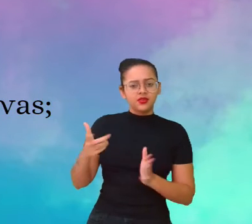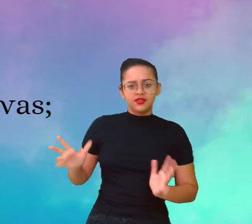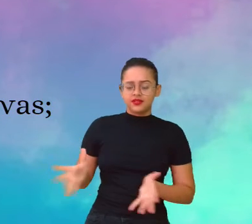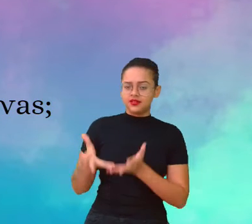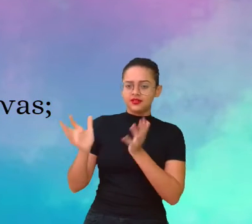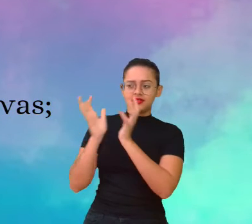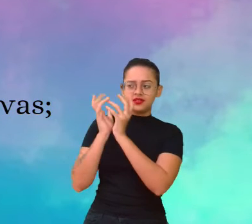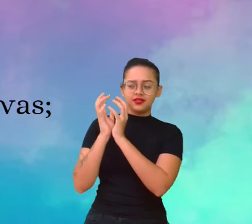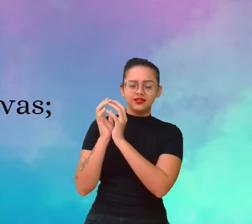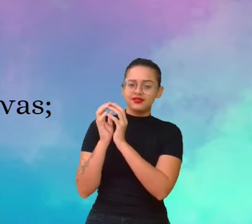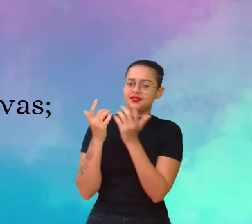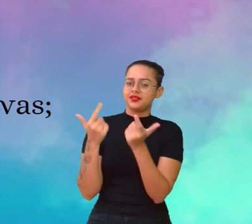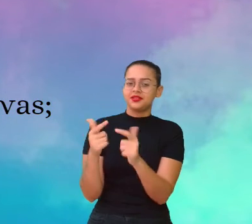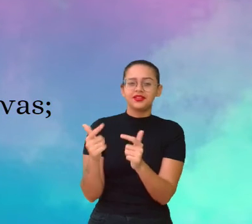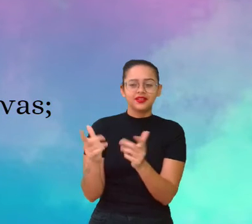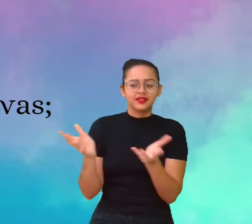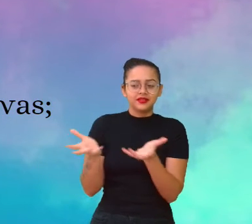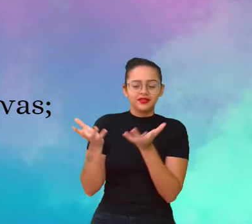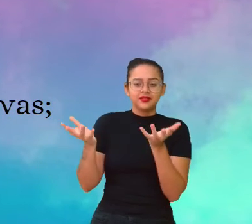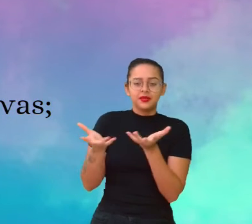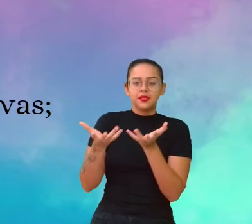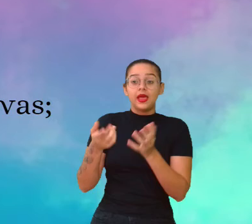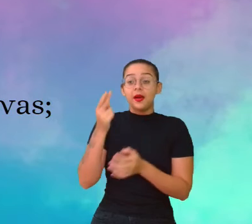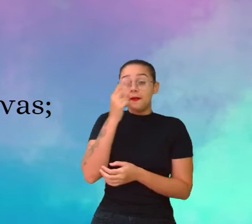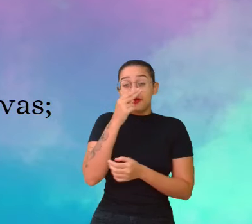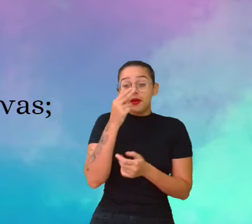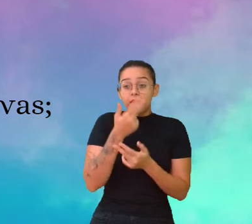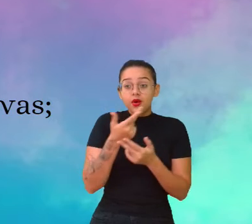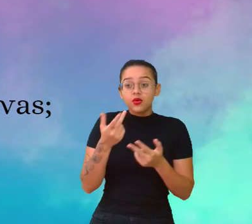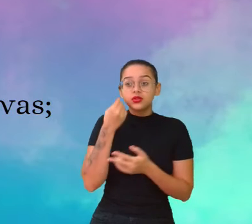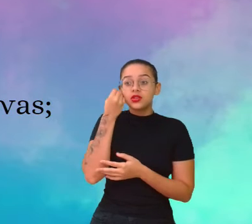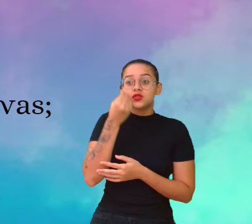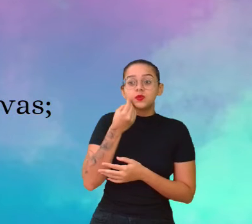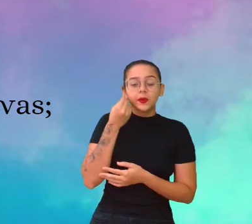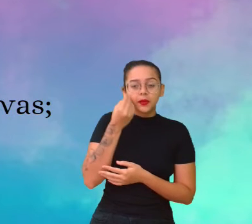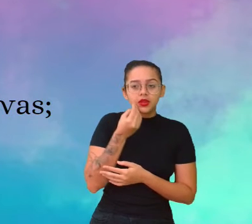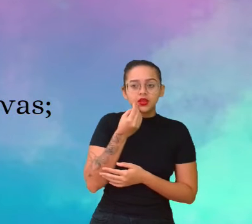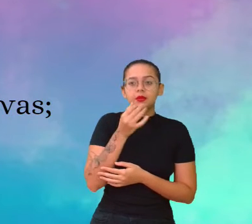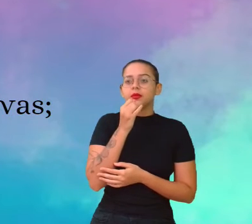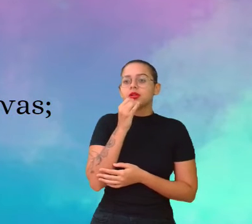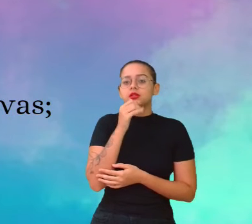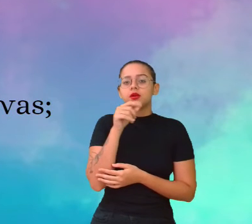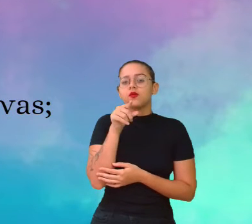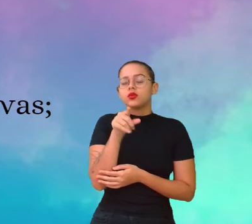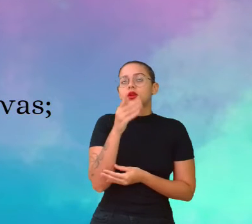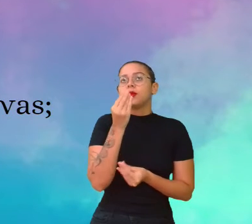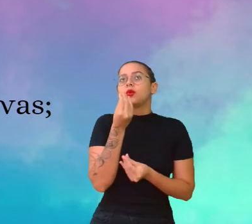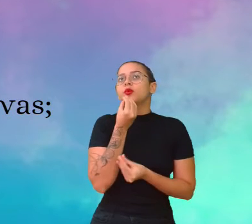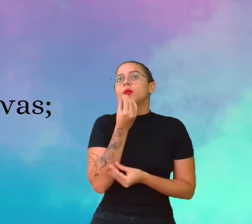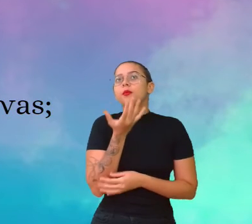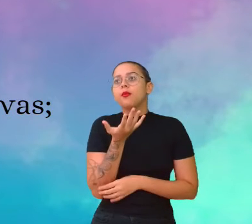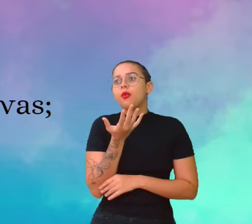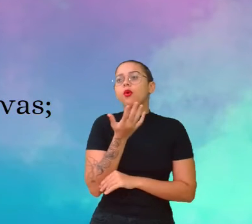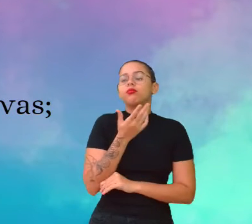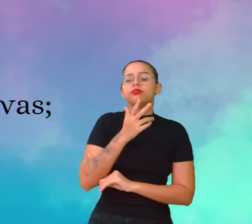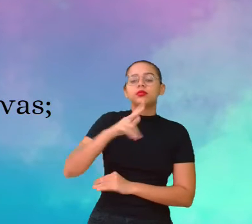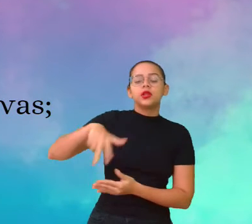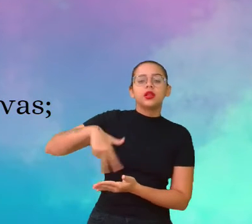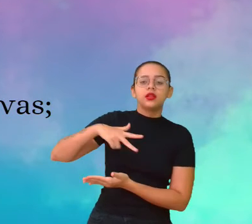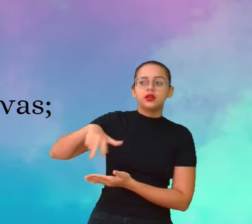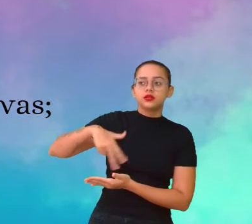áreas diferentes do seu cérebro. A mesma coisa nesse experimentar. Digamos que você seja muito bom na